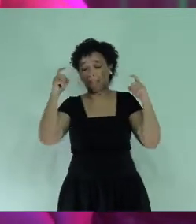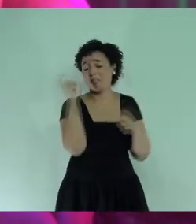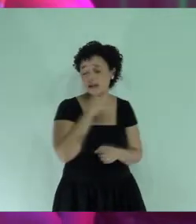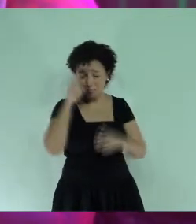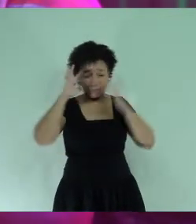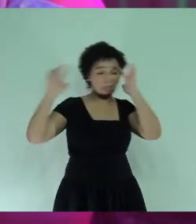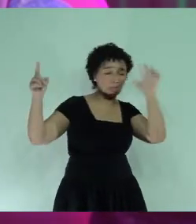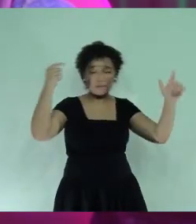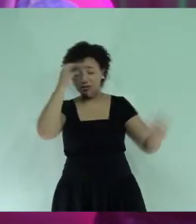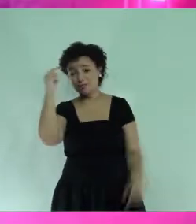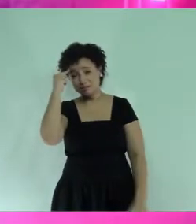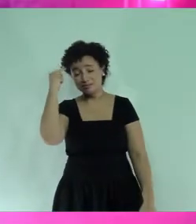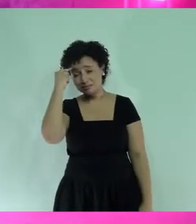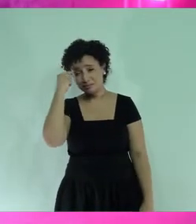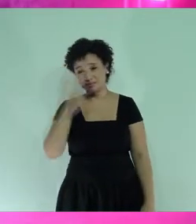paranoicas.